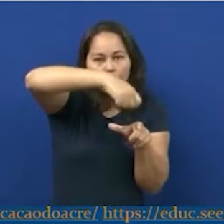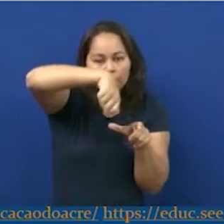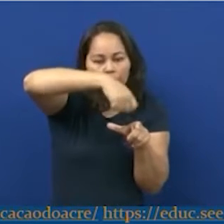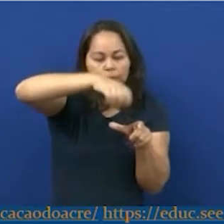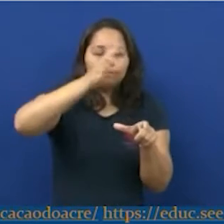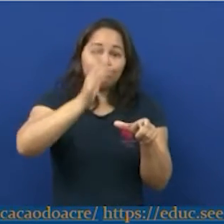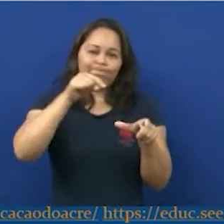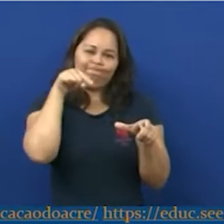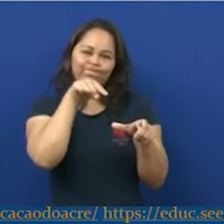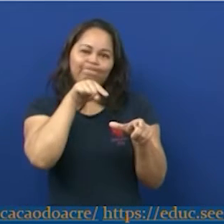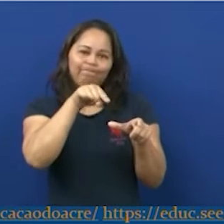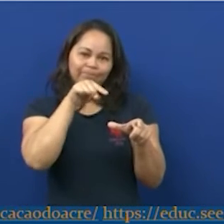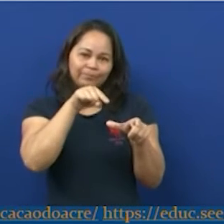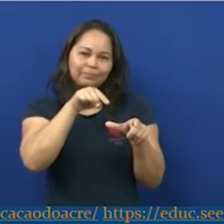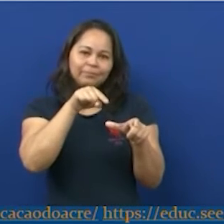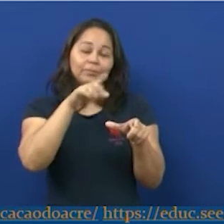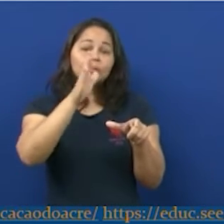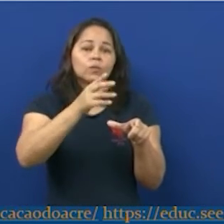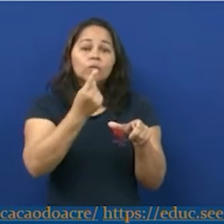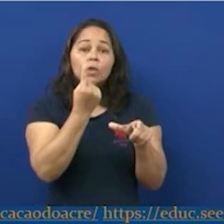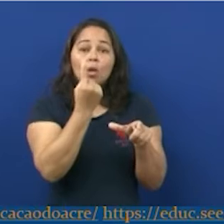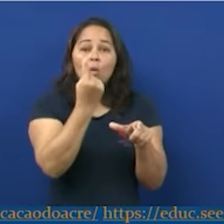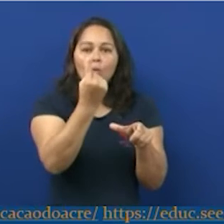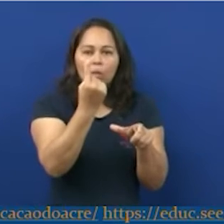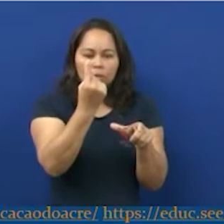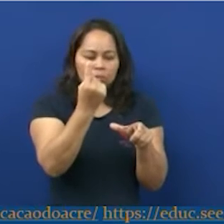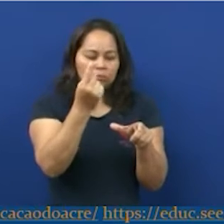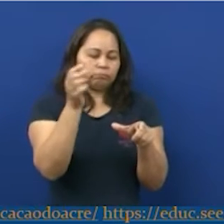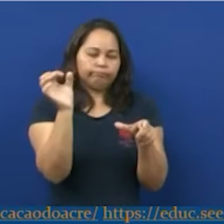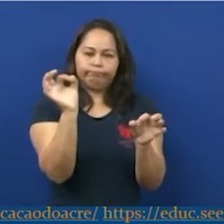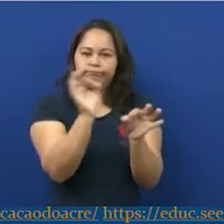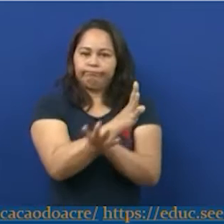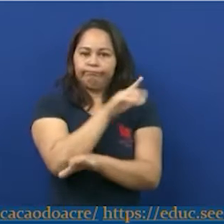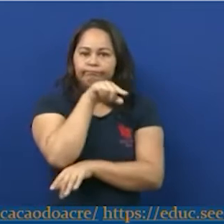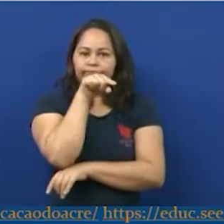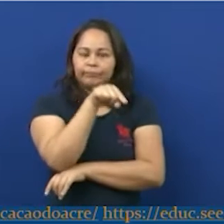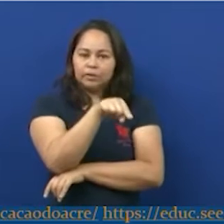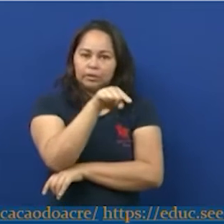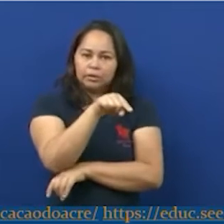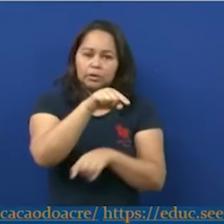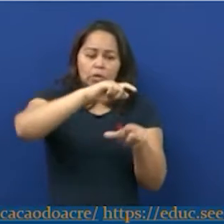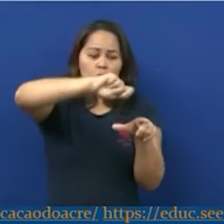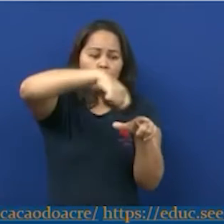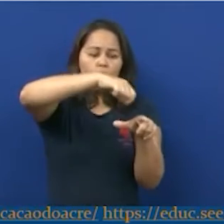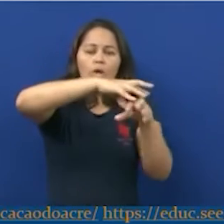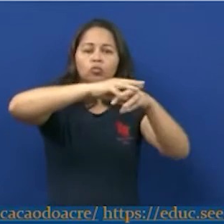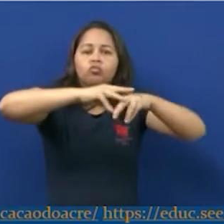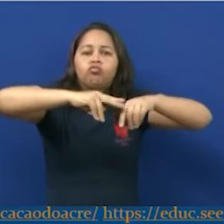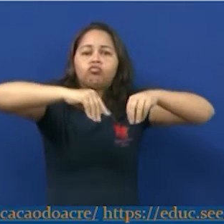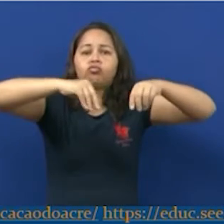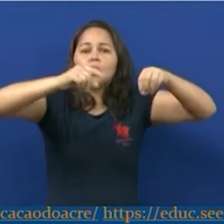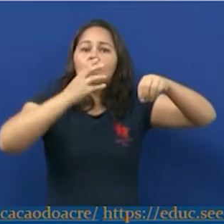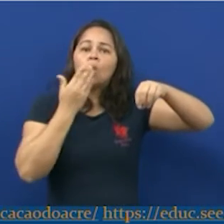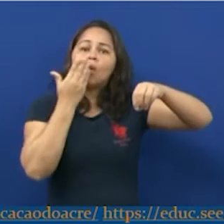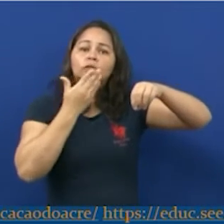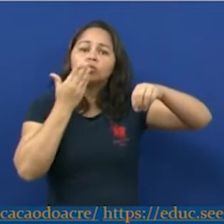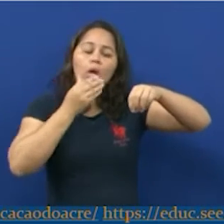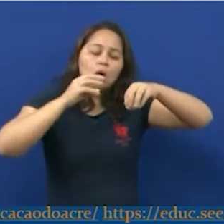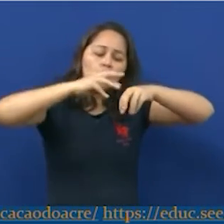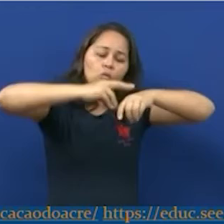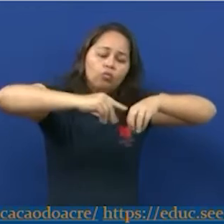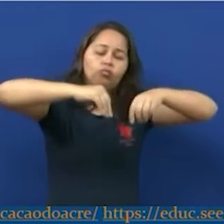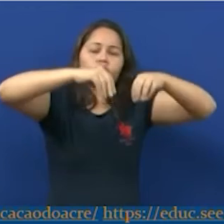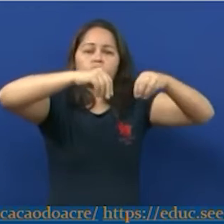quantidade de água, eu coloco uma certa proporção de açúcar e agito, o açúcar ele se dissolve totalmente na água. Eu